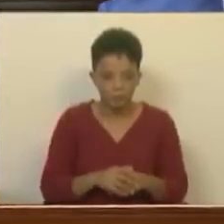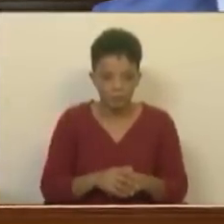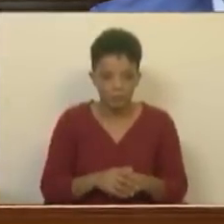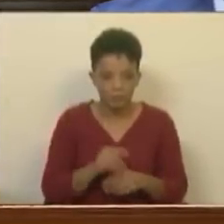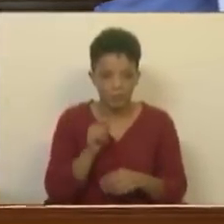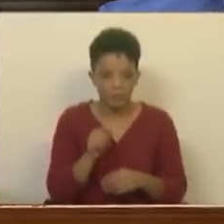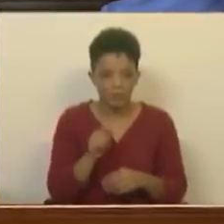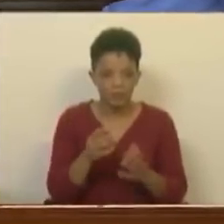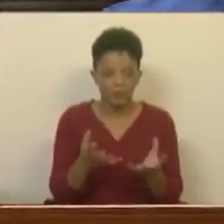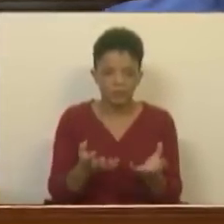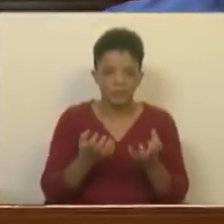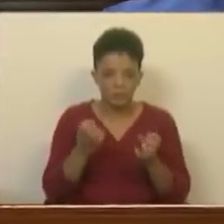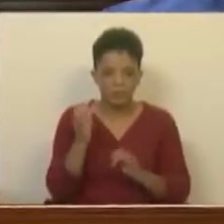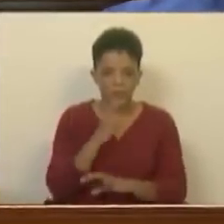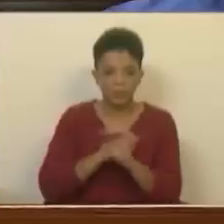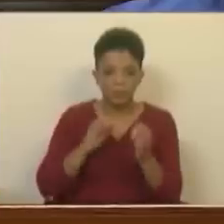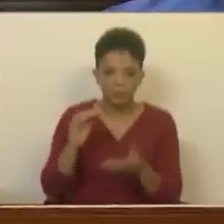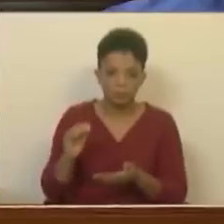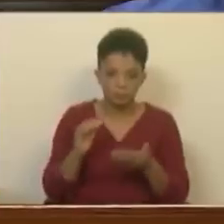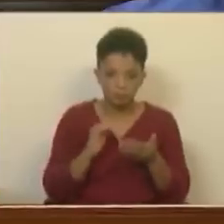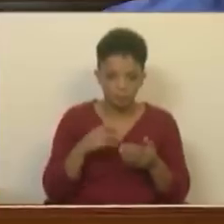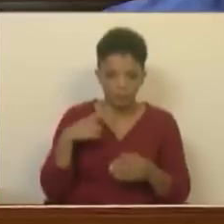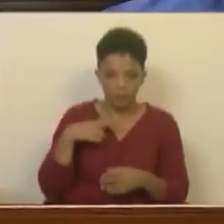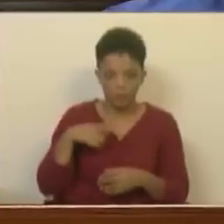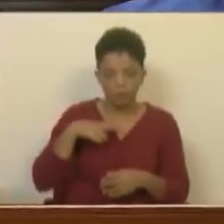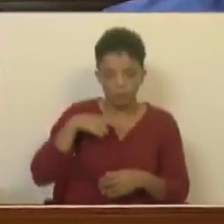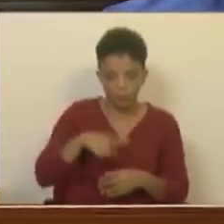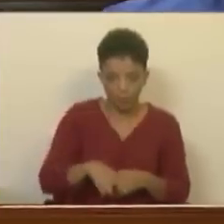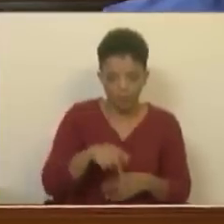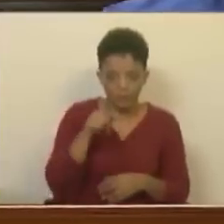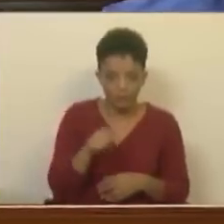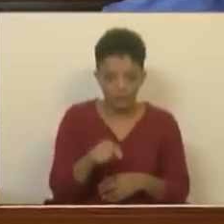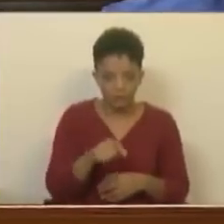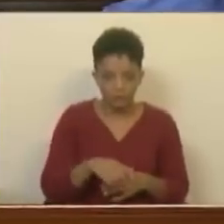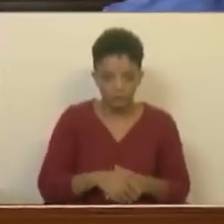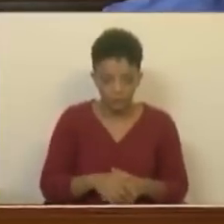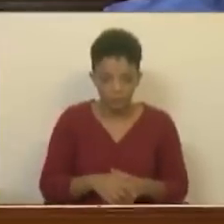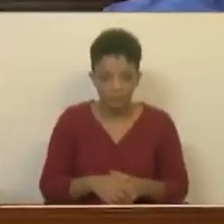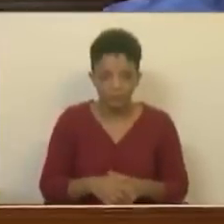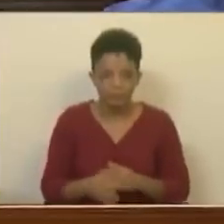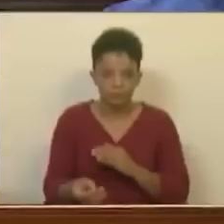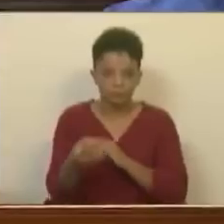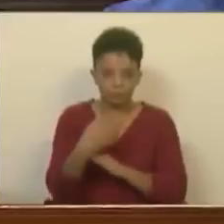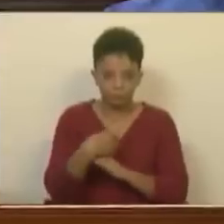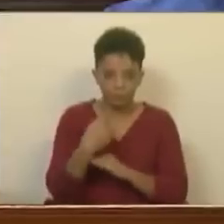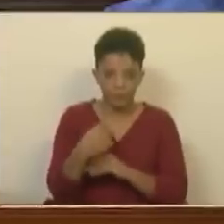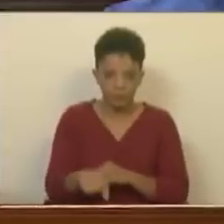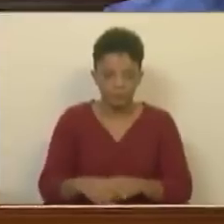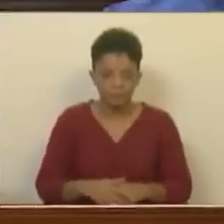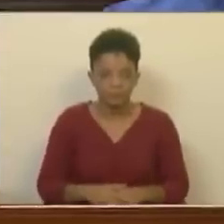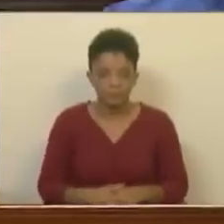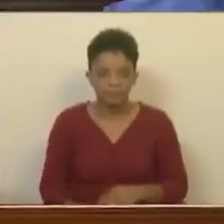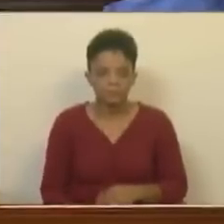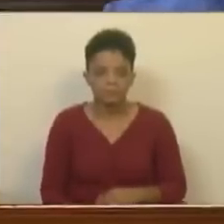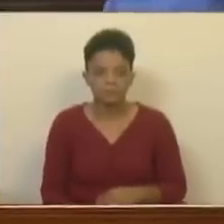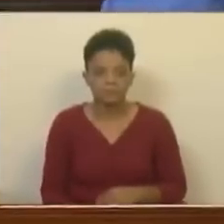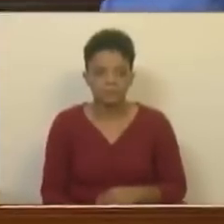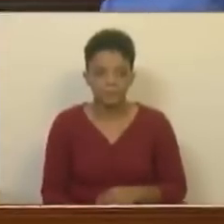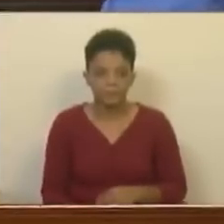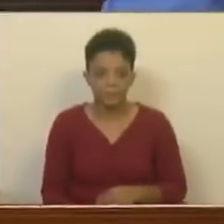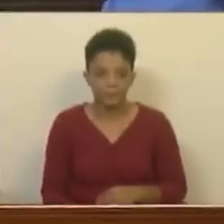recebem Fundos europeus tal como Portugal e são esses nos tem a ultrapassar o que é que nos diz